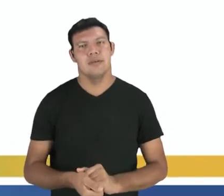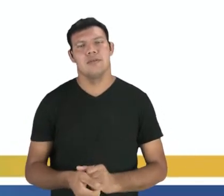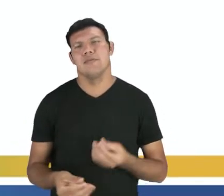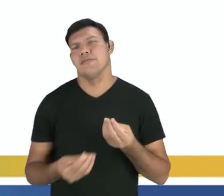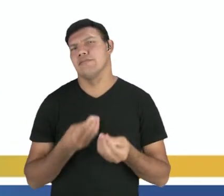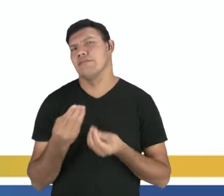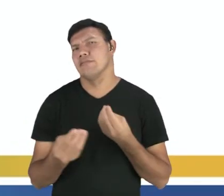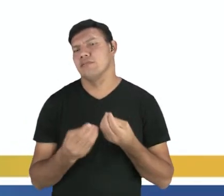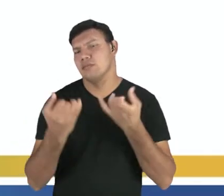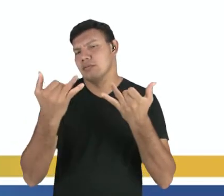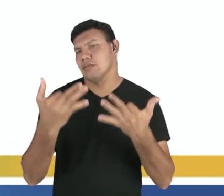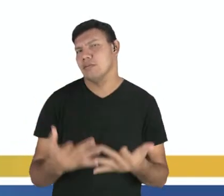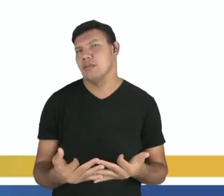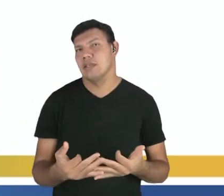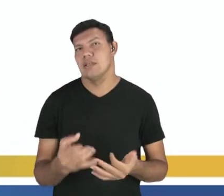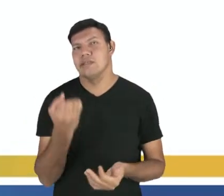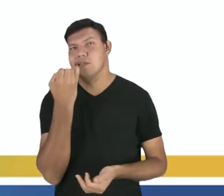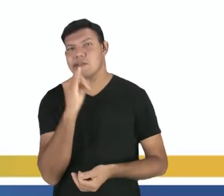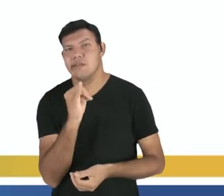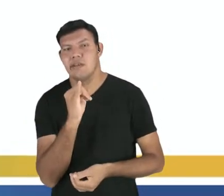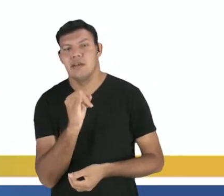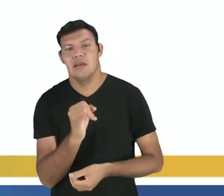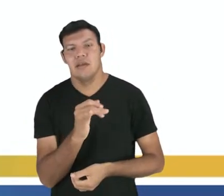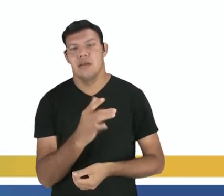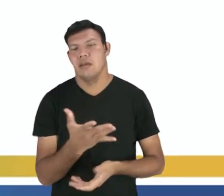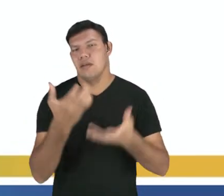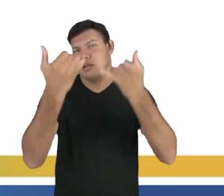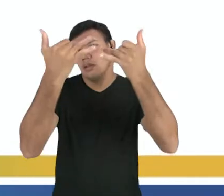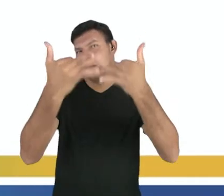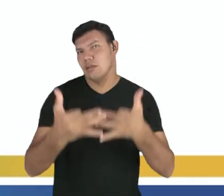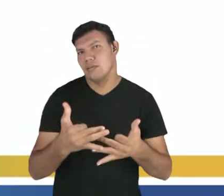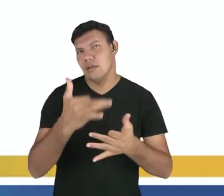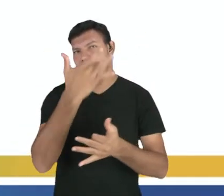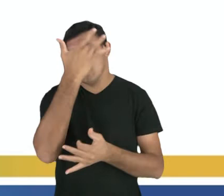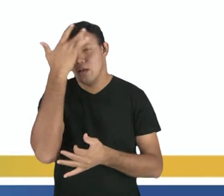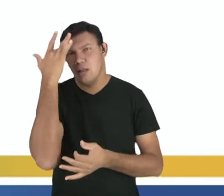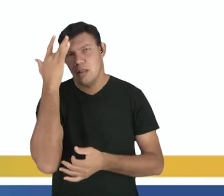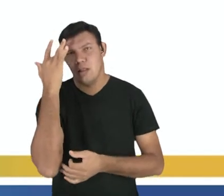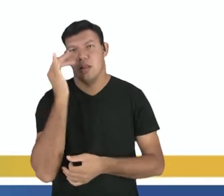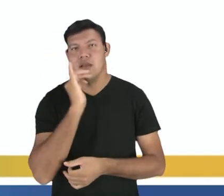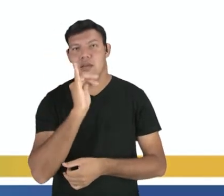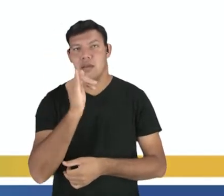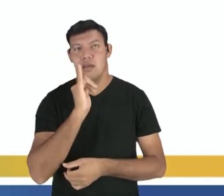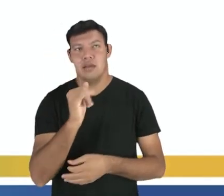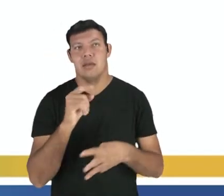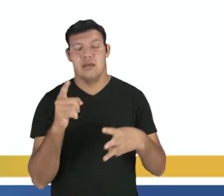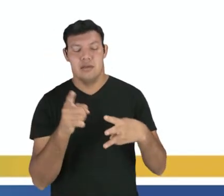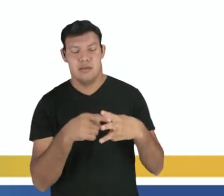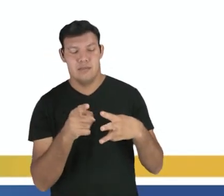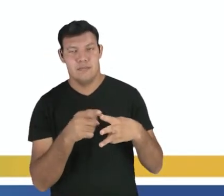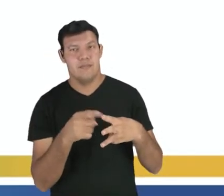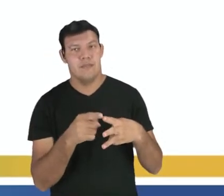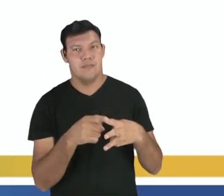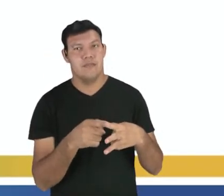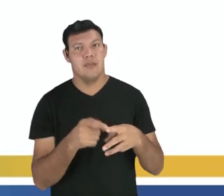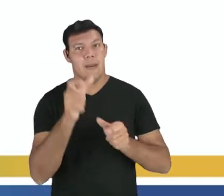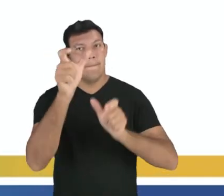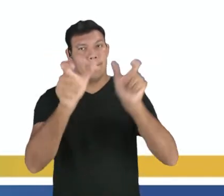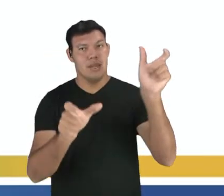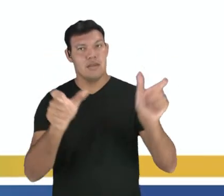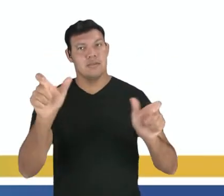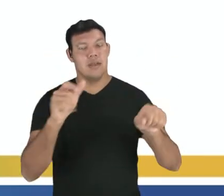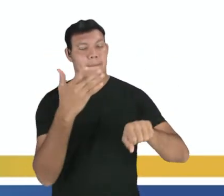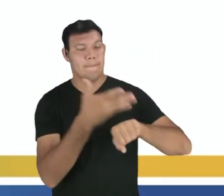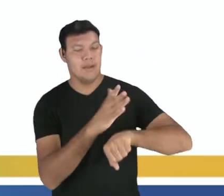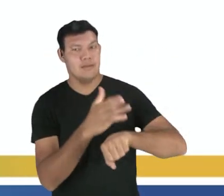como falar do foco narrativo sem falar do narrador narrador personagem é aquele que faz a parte da história